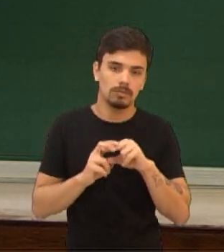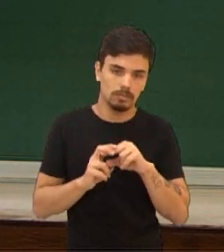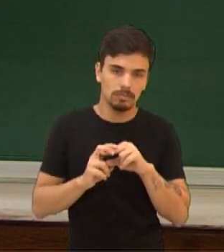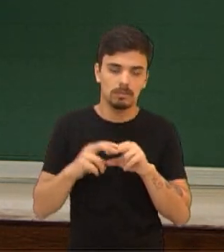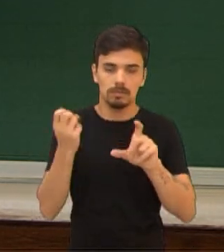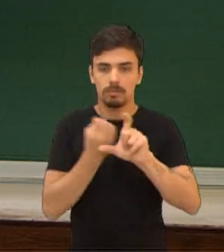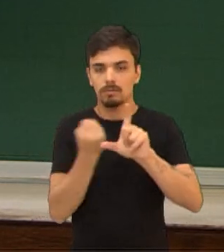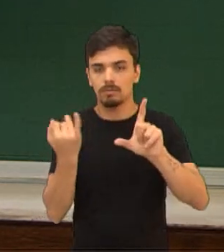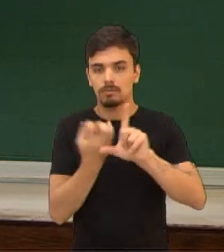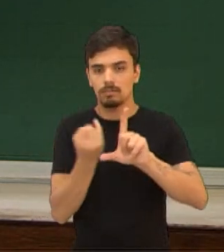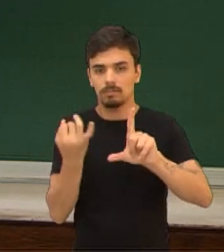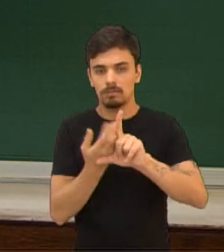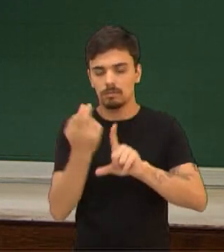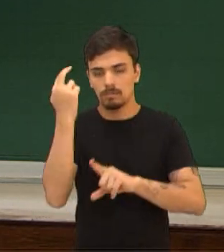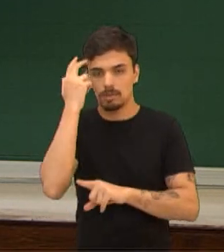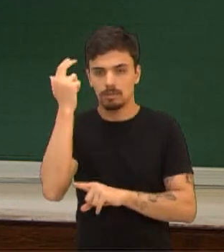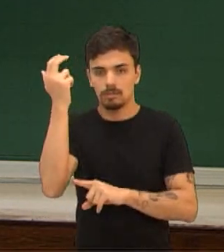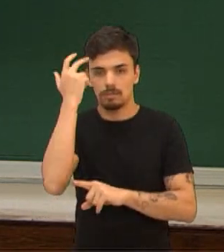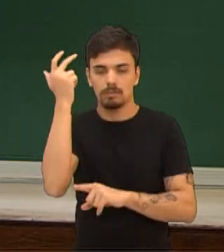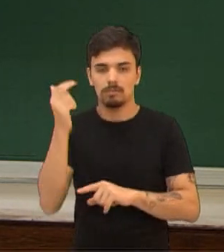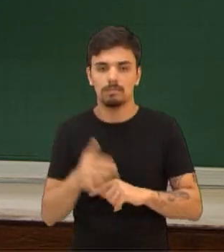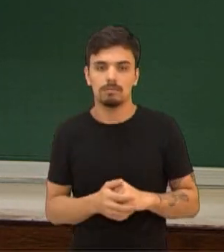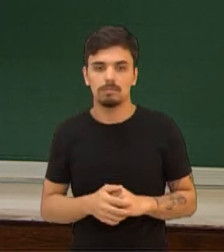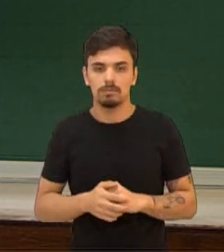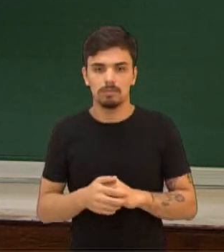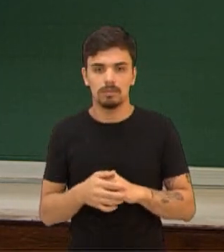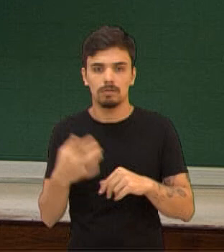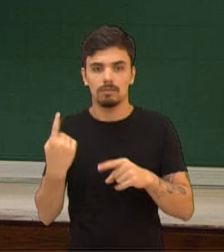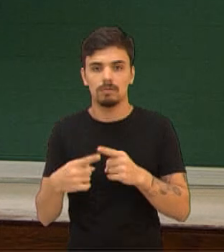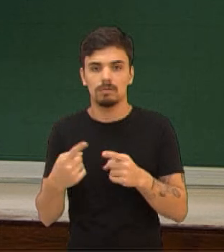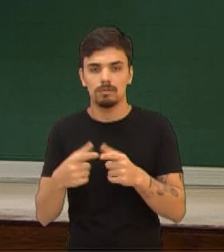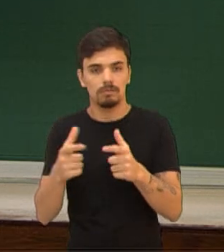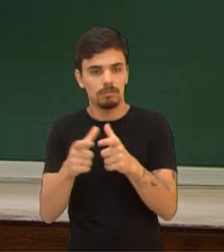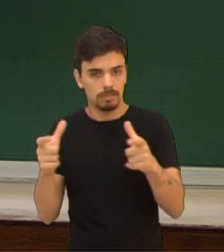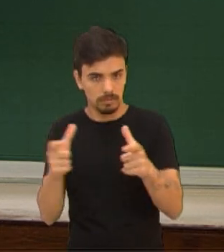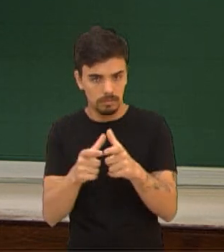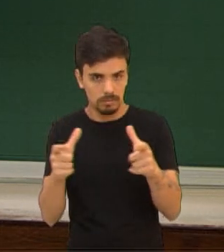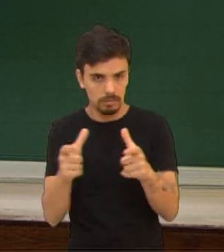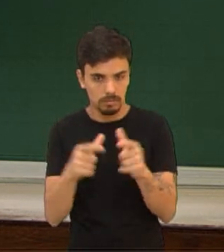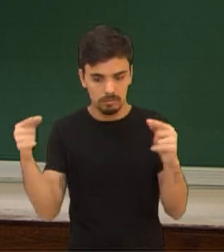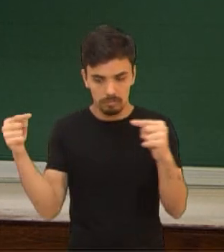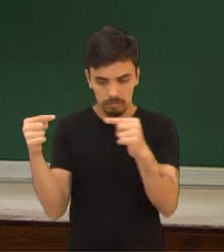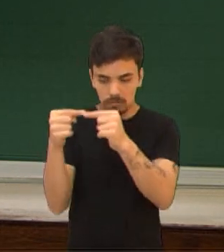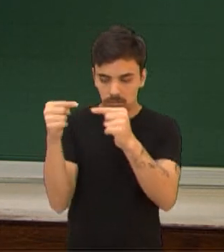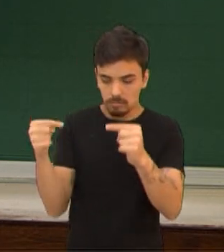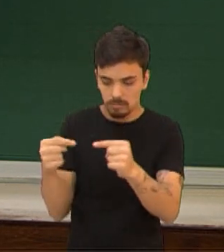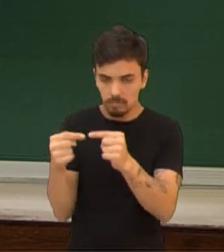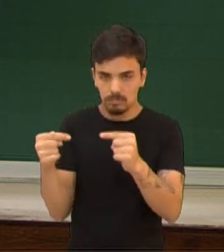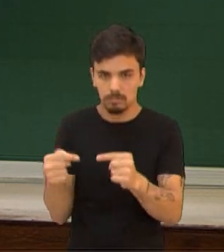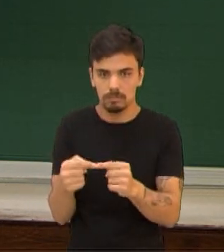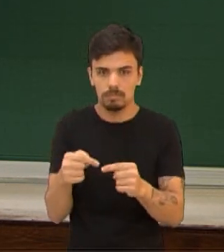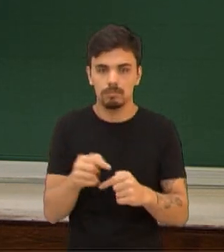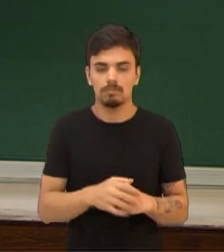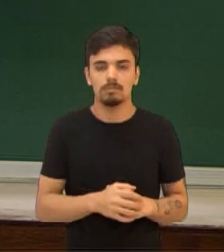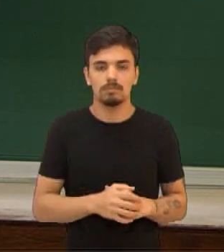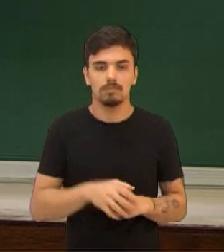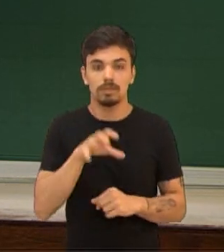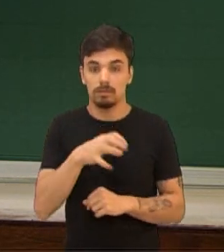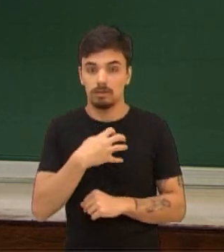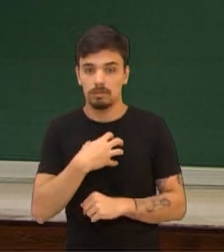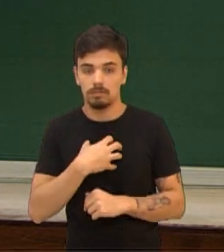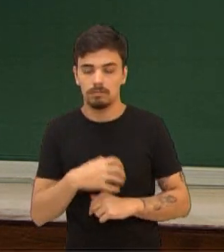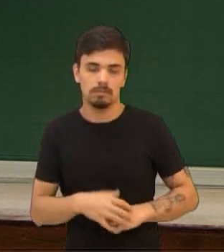logaritmo natural, neperiano, porque a maioria das curvas científicas se encaixam nesse tipo de